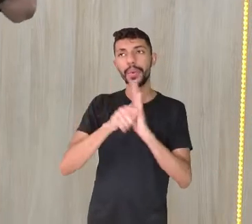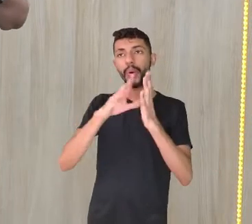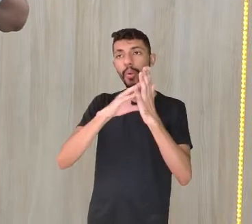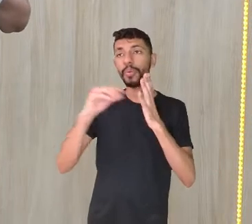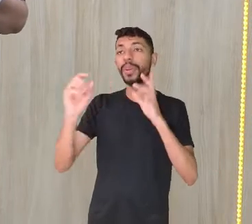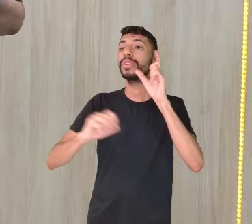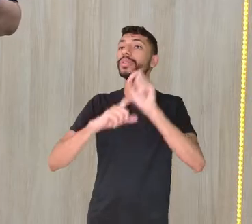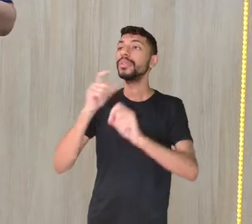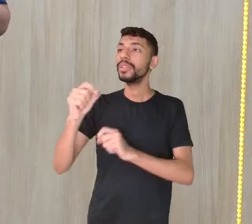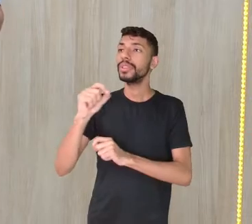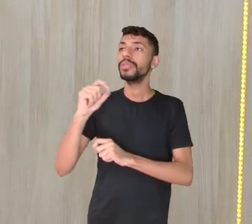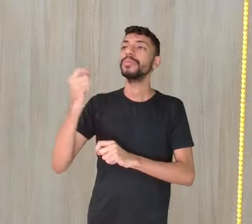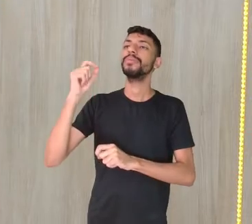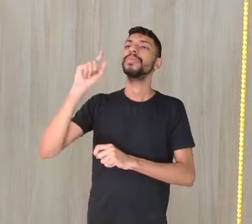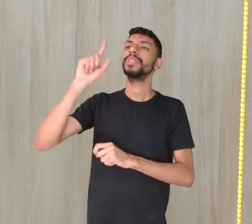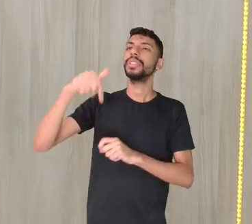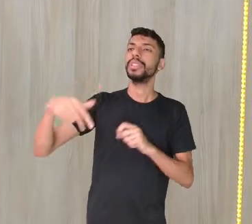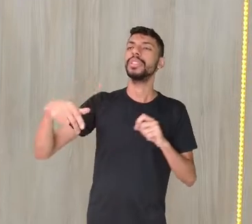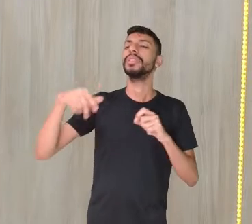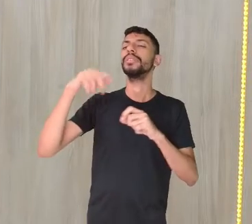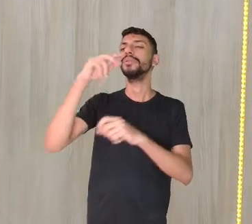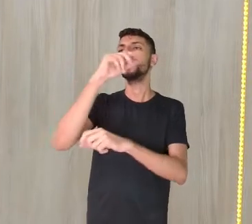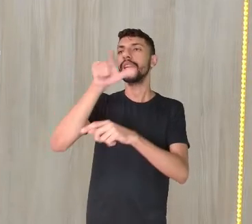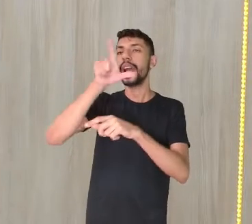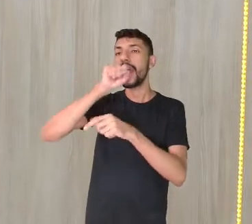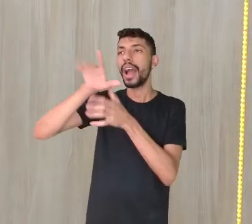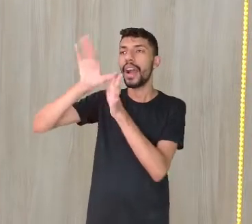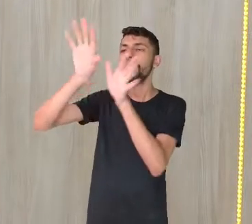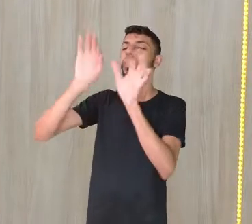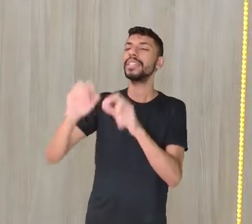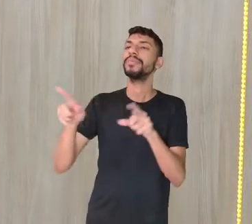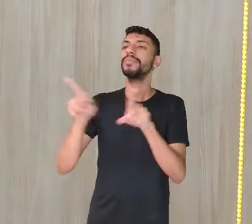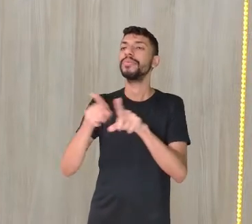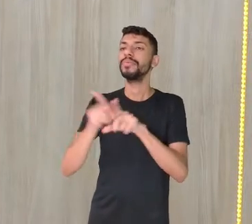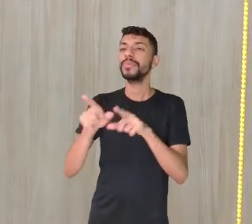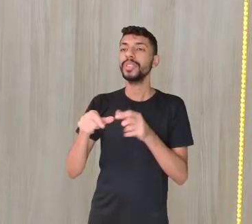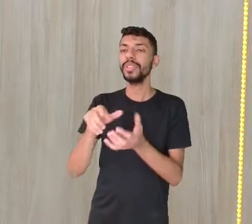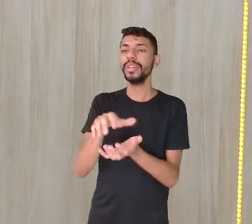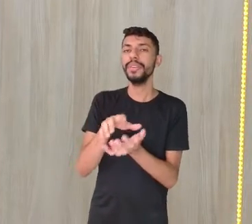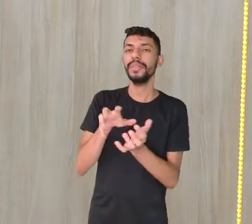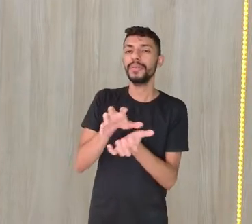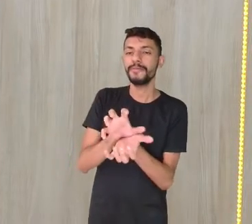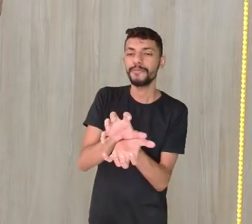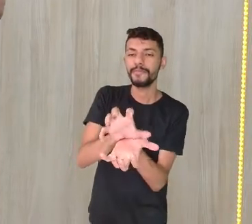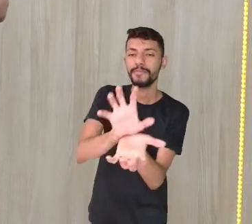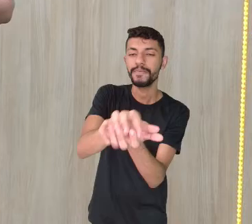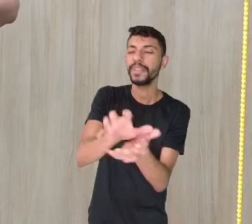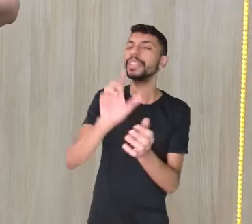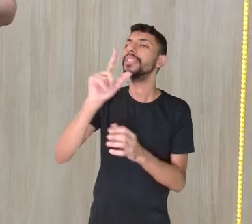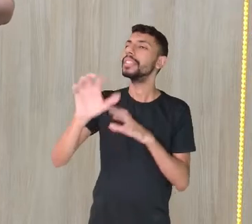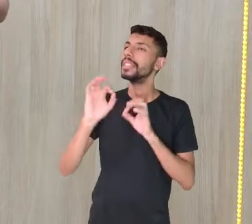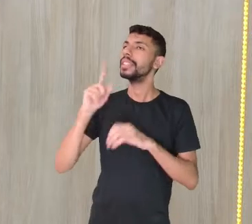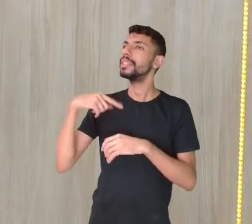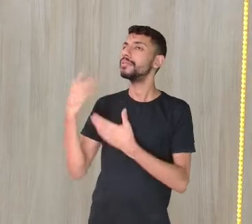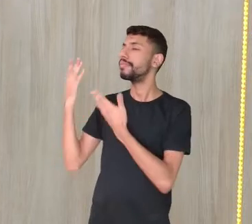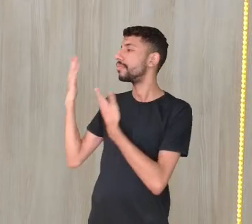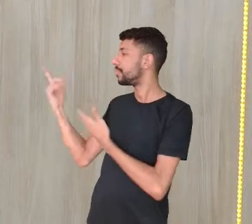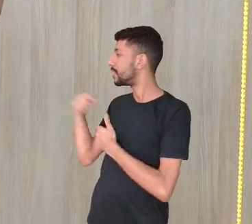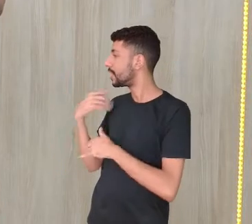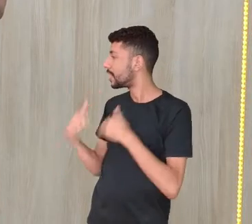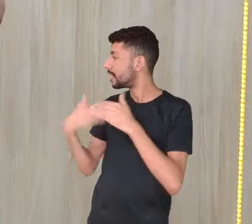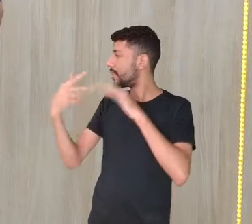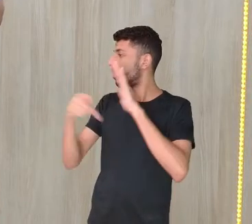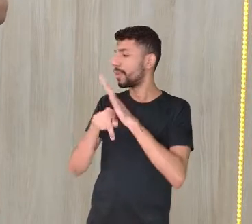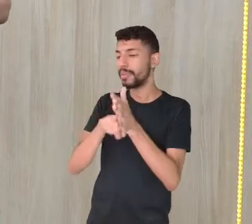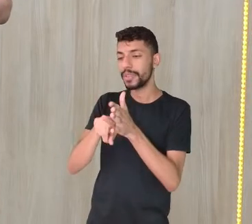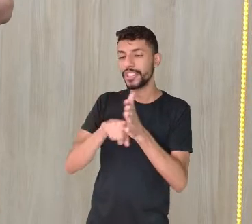que era uma verdadeira aranha. Então, aqui nesse trabalho, né, nós desenvolvemos uma pesquisa e vimos que o homem, ele é